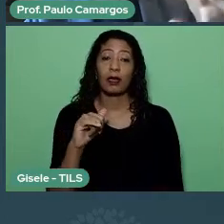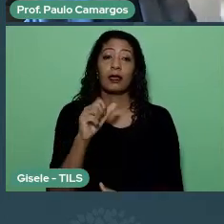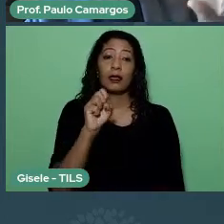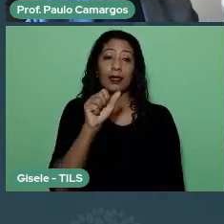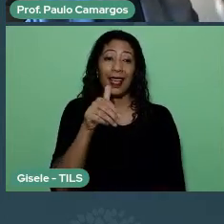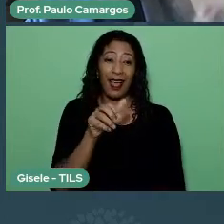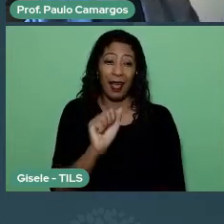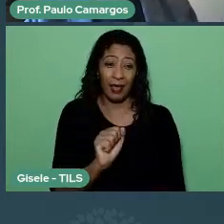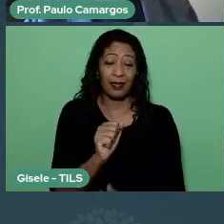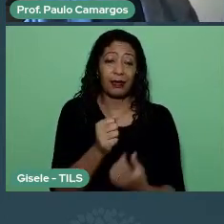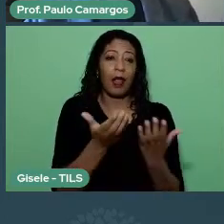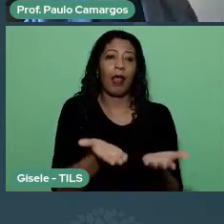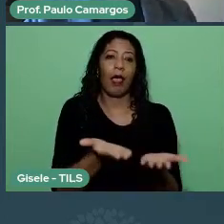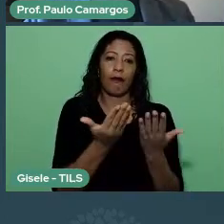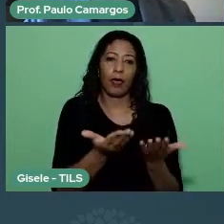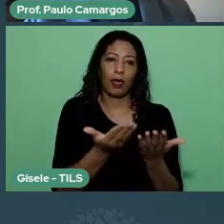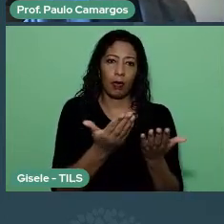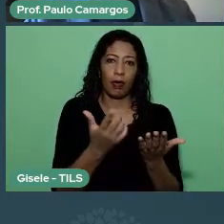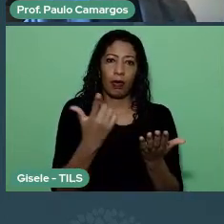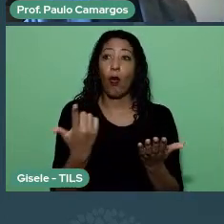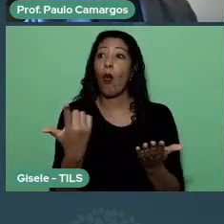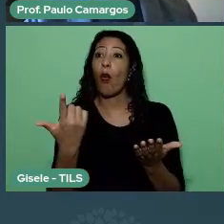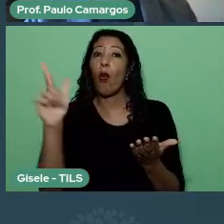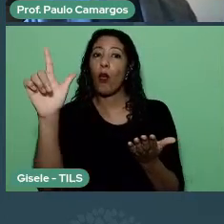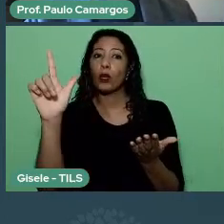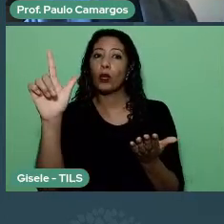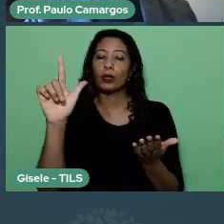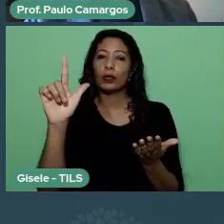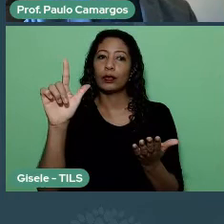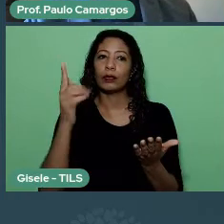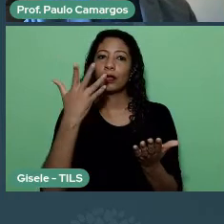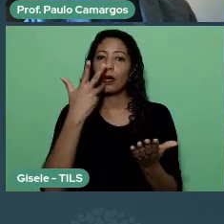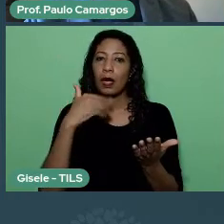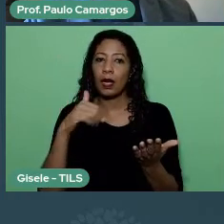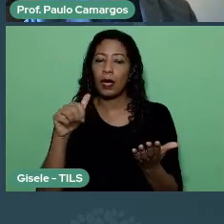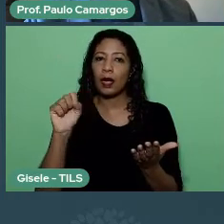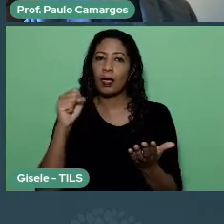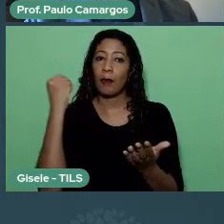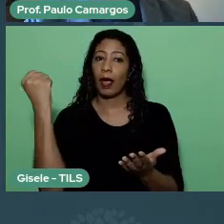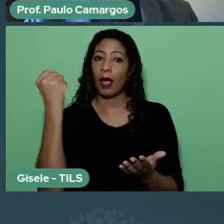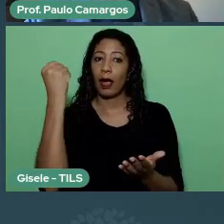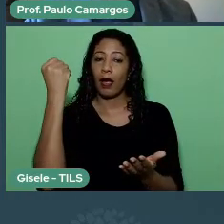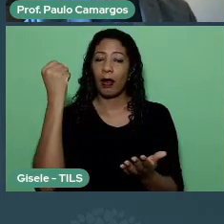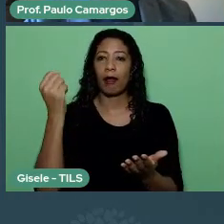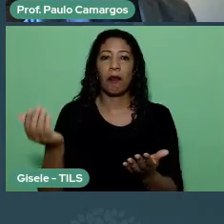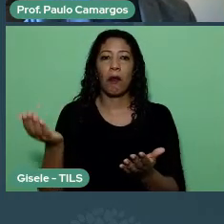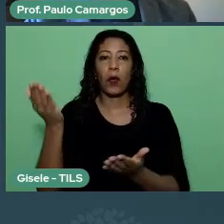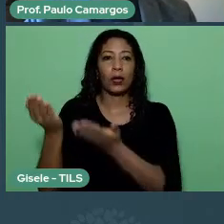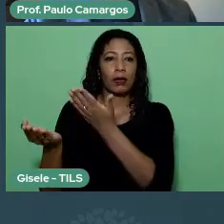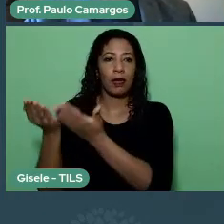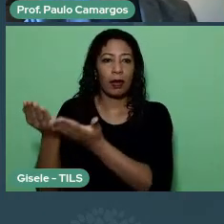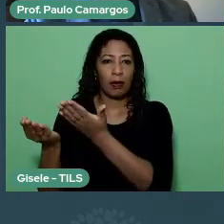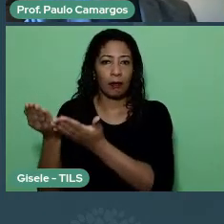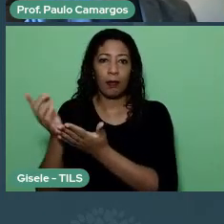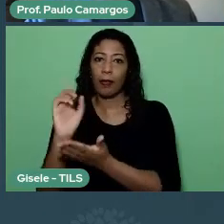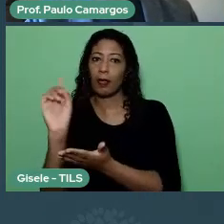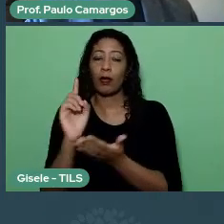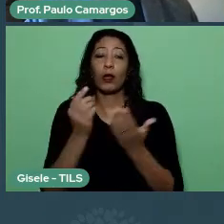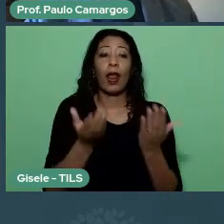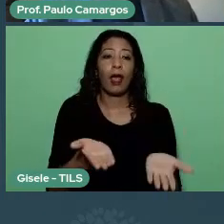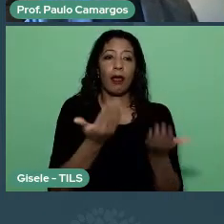de inclusão, único. Não cabia, nesse caso, crianças com asma moderada, apenas asma